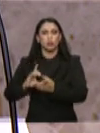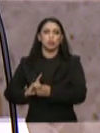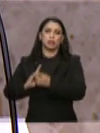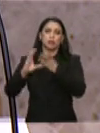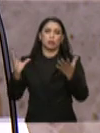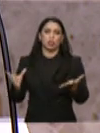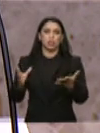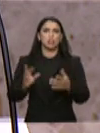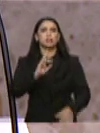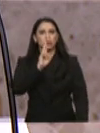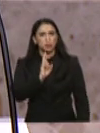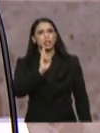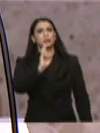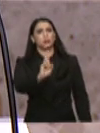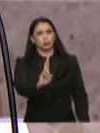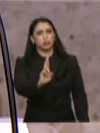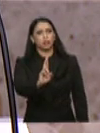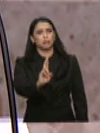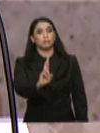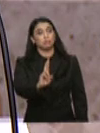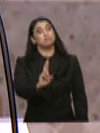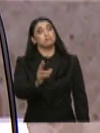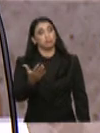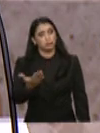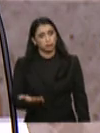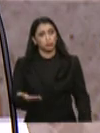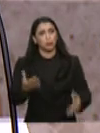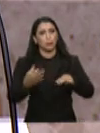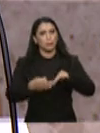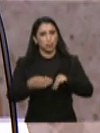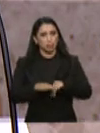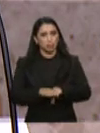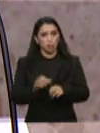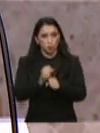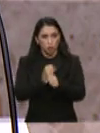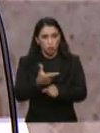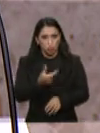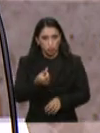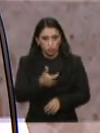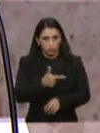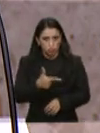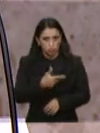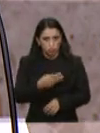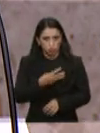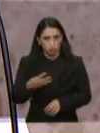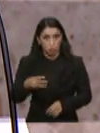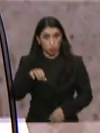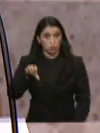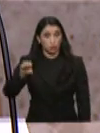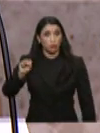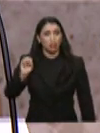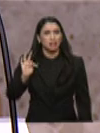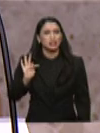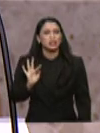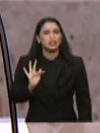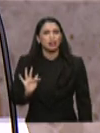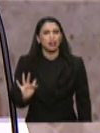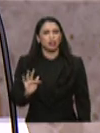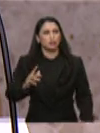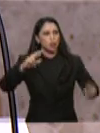está sendo dada. Senhores ministros, em 2023, o Supremo Tribunal Federal, sempre